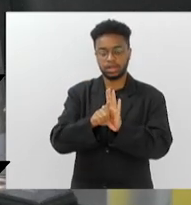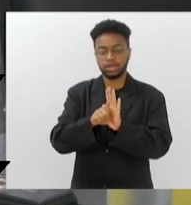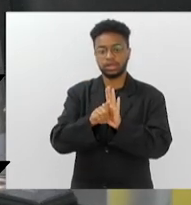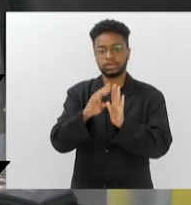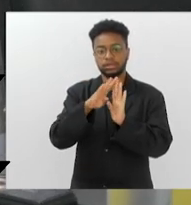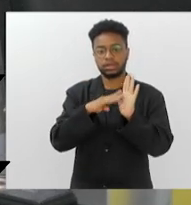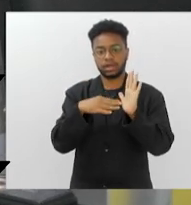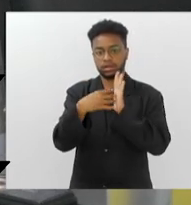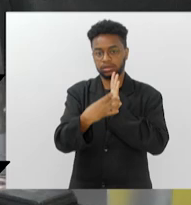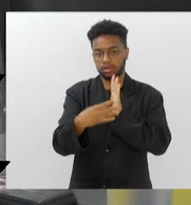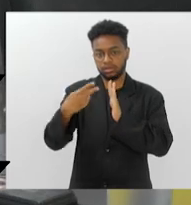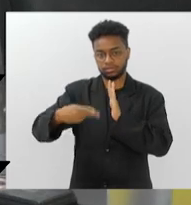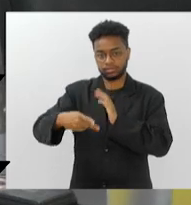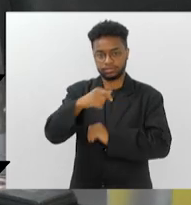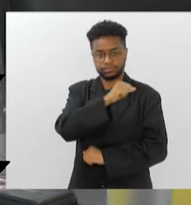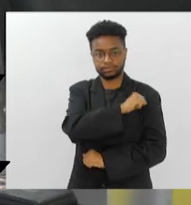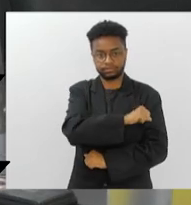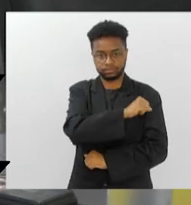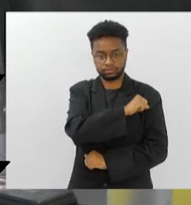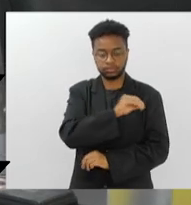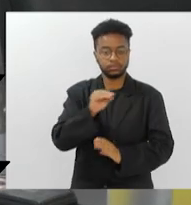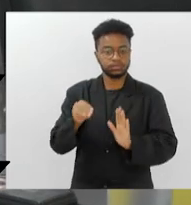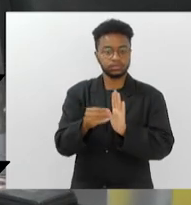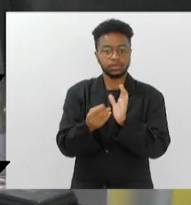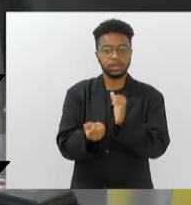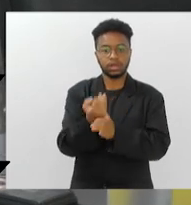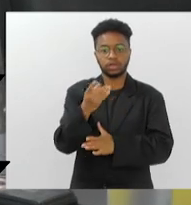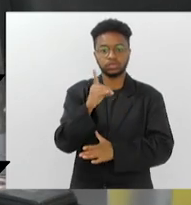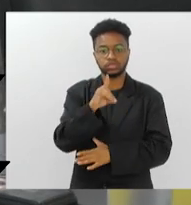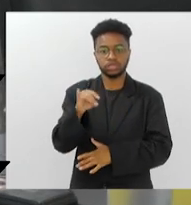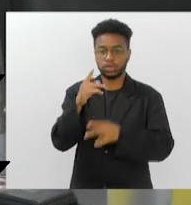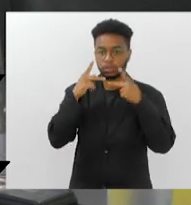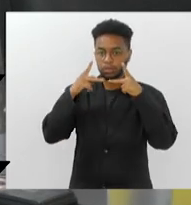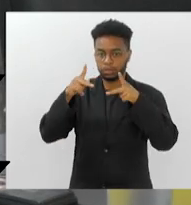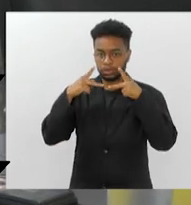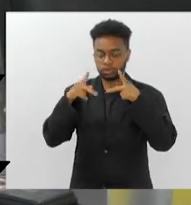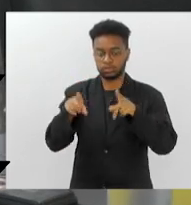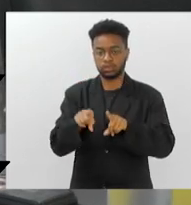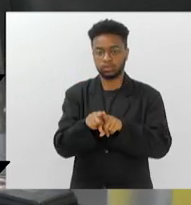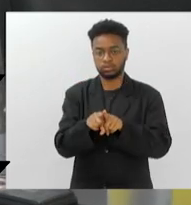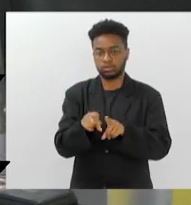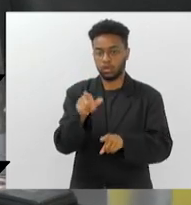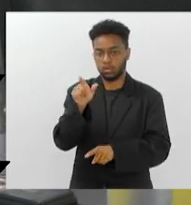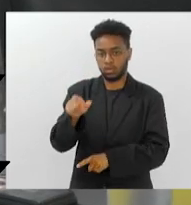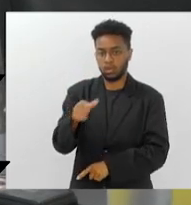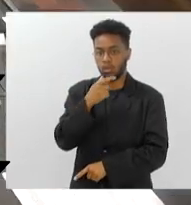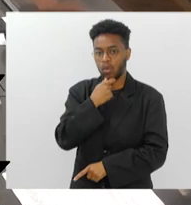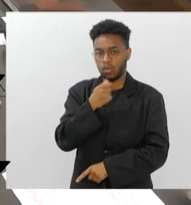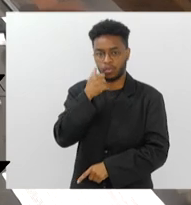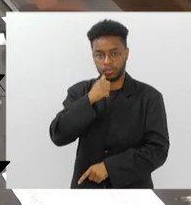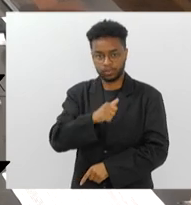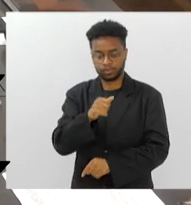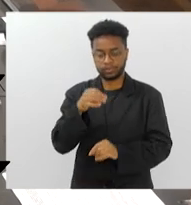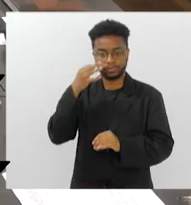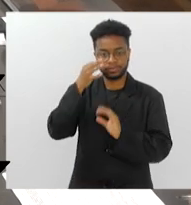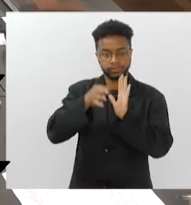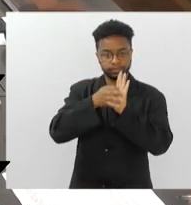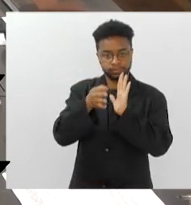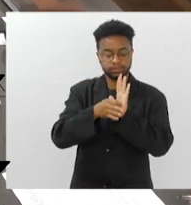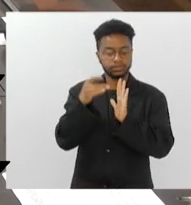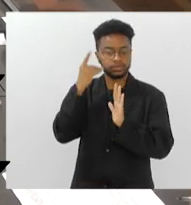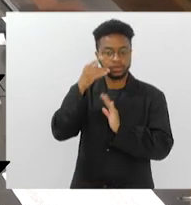janeiro de 2010 instituindo o dia do pregador e da pregadora para aparecer Deputado Fred Pacheco aparecer pela